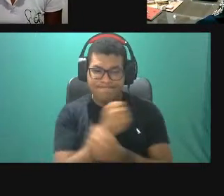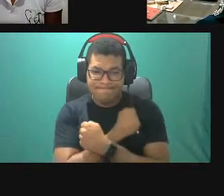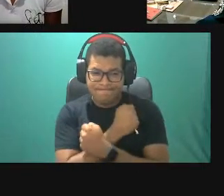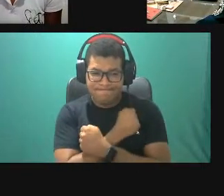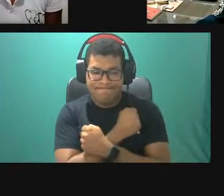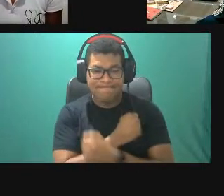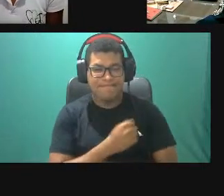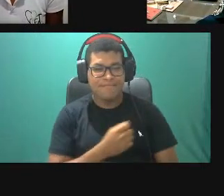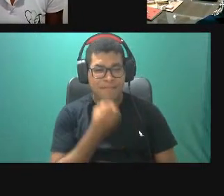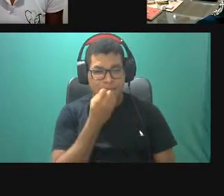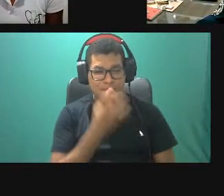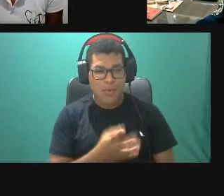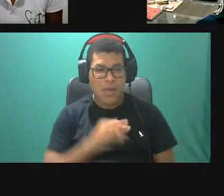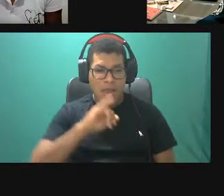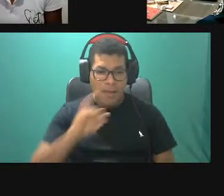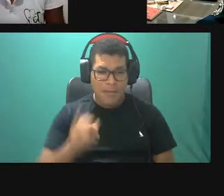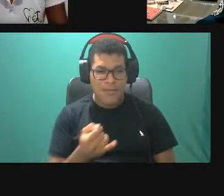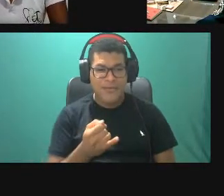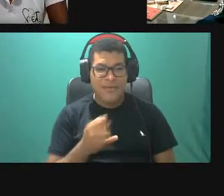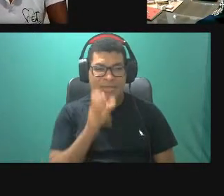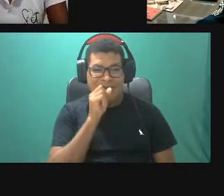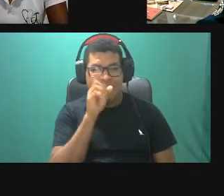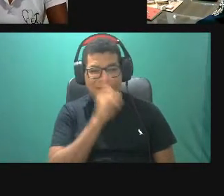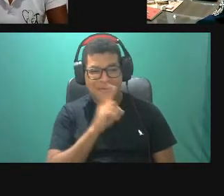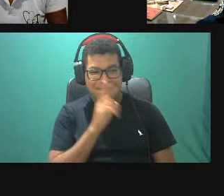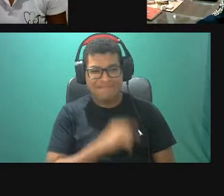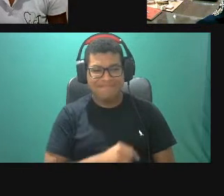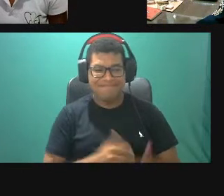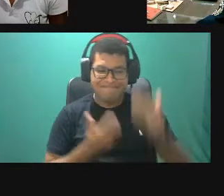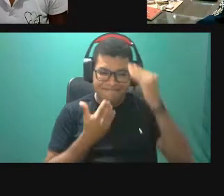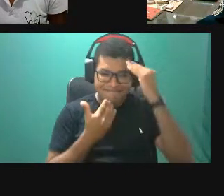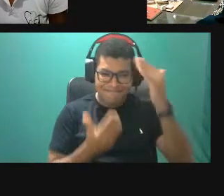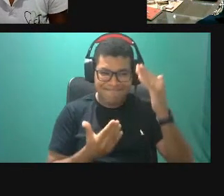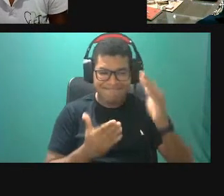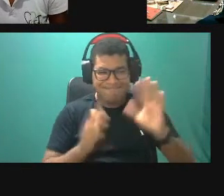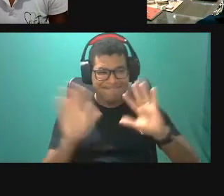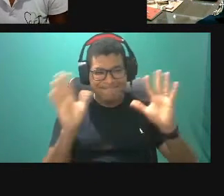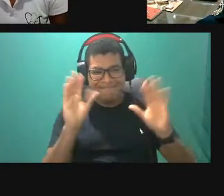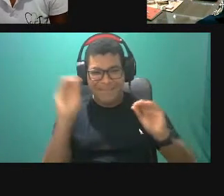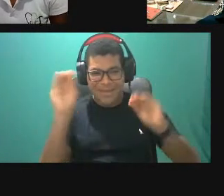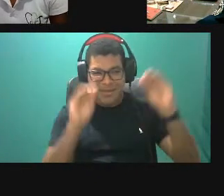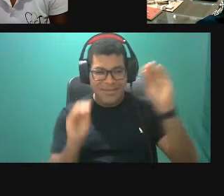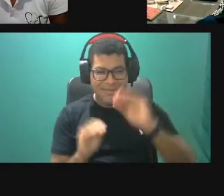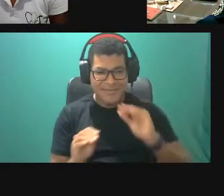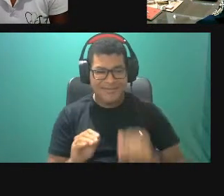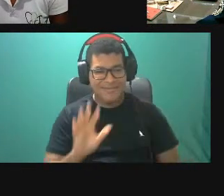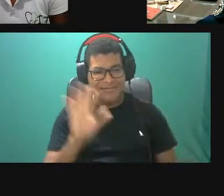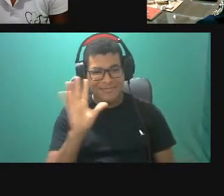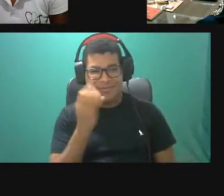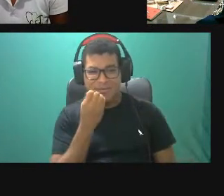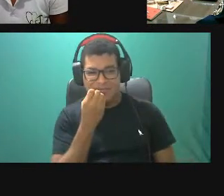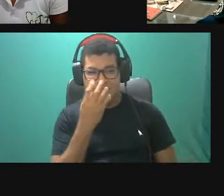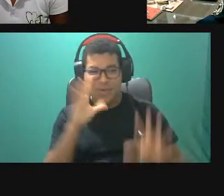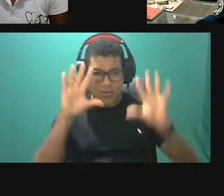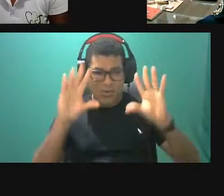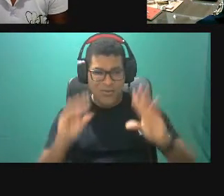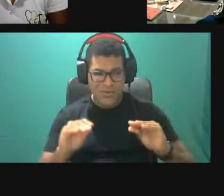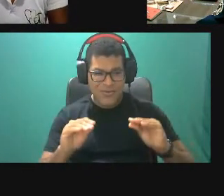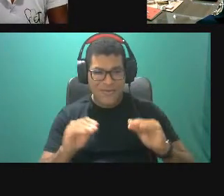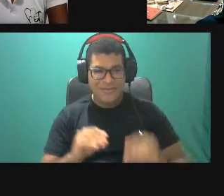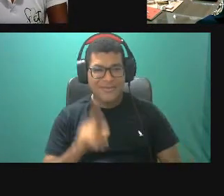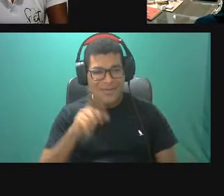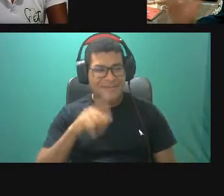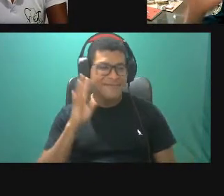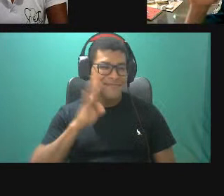semana. Obrigada, pessoal. Foi uma honra. Um beijo a todos. Prazer, pessoal. Boa noite para vocês. Foi muito